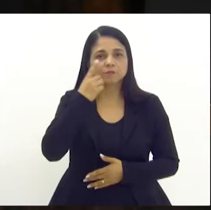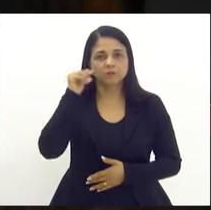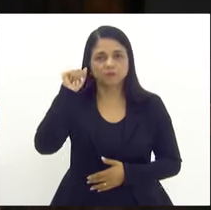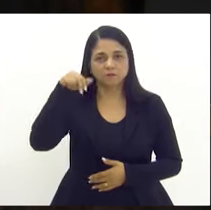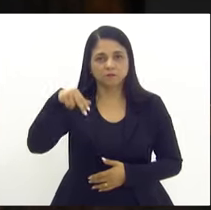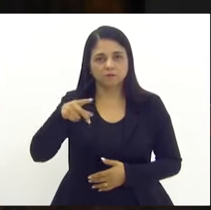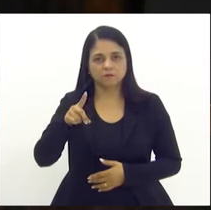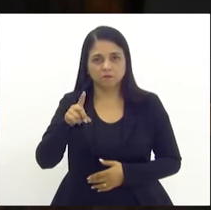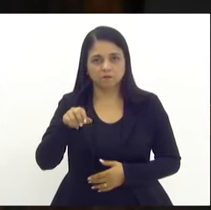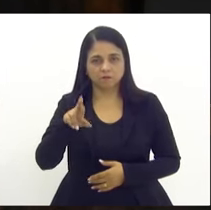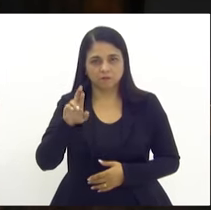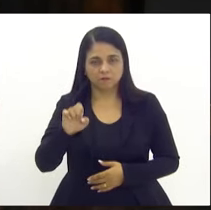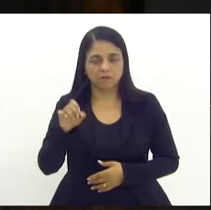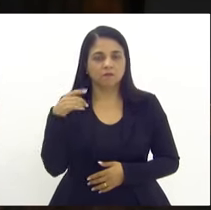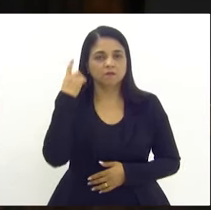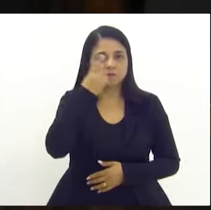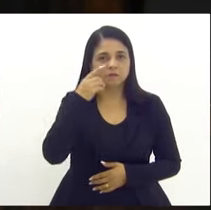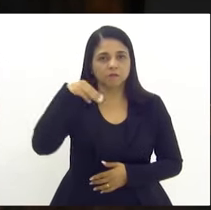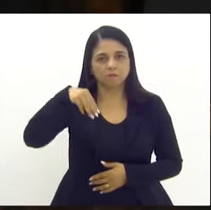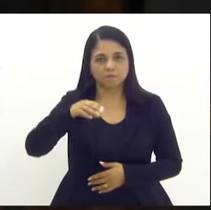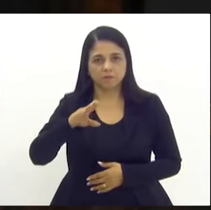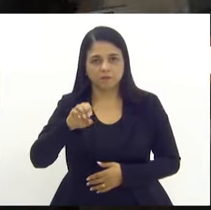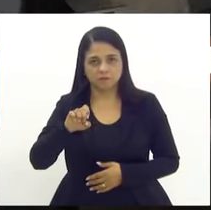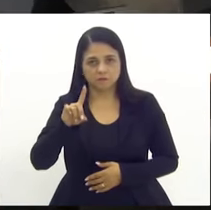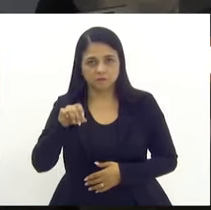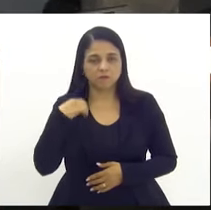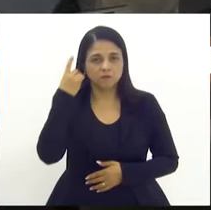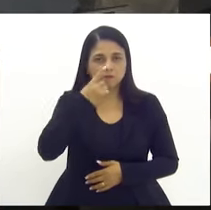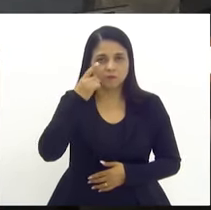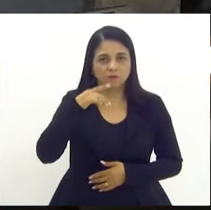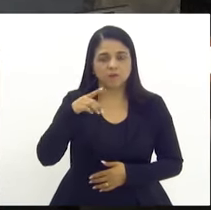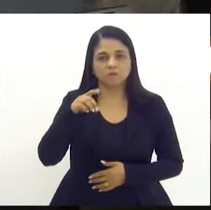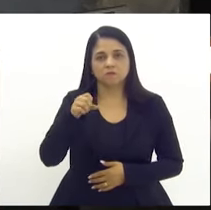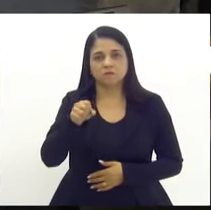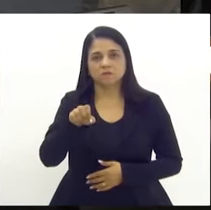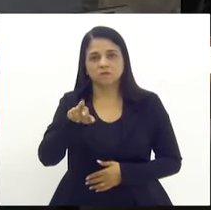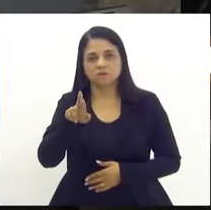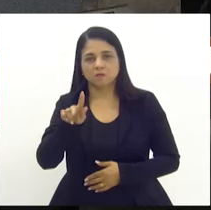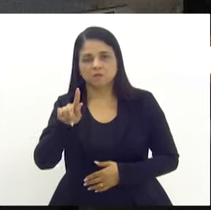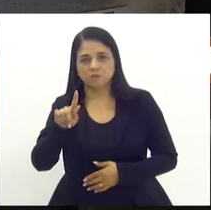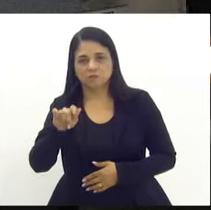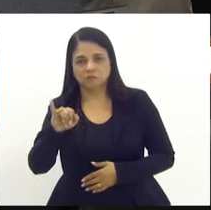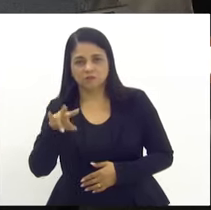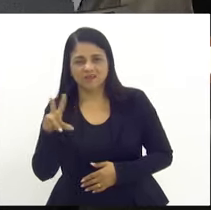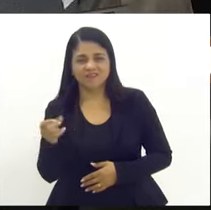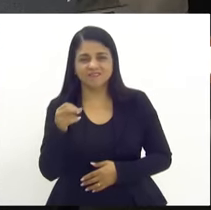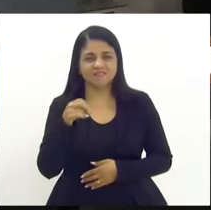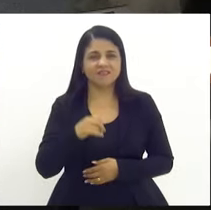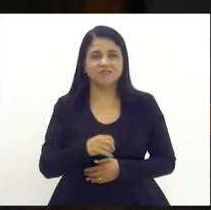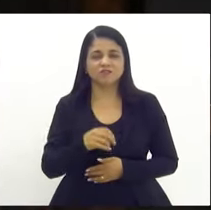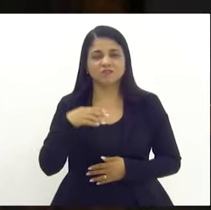Correia, deputado Carlos Macedo, deputado doutor Serginho,